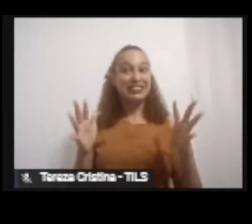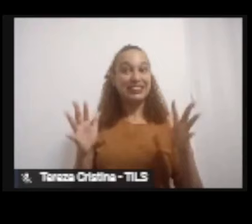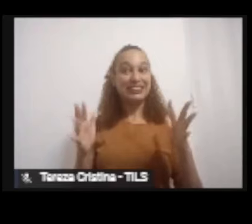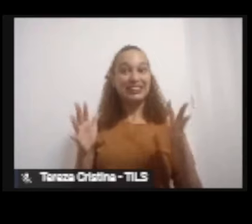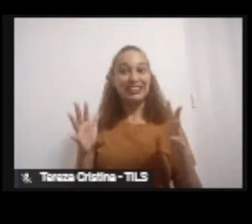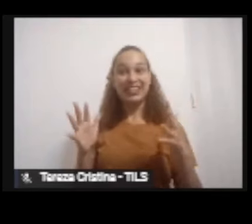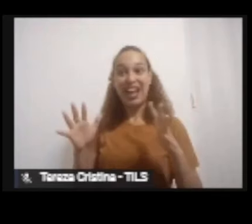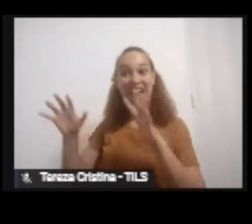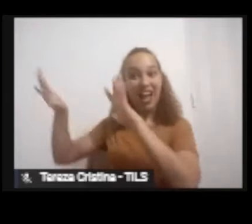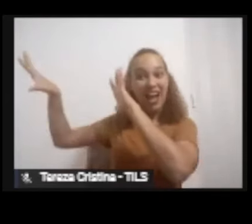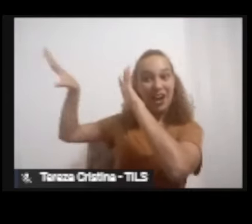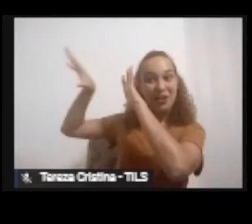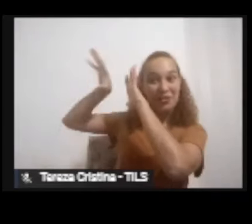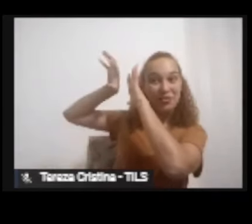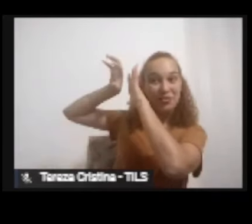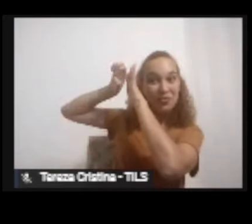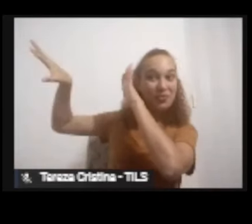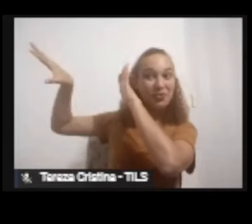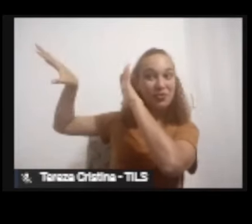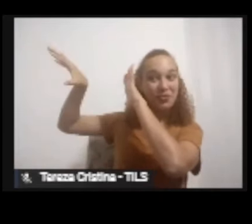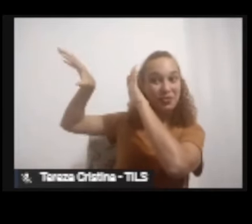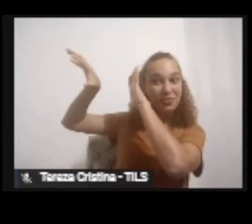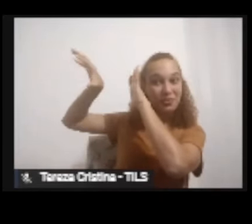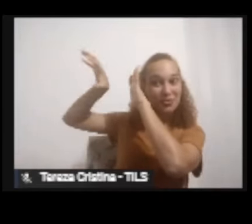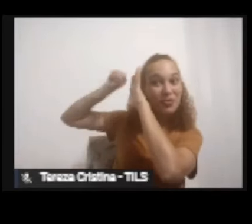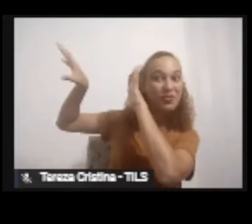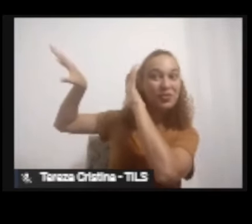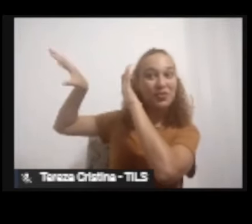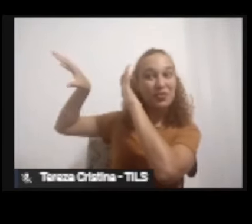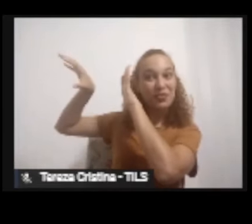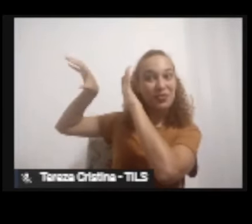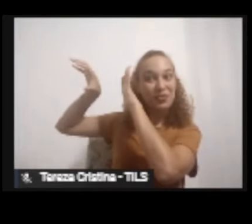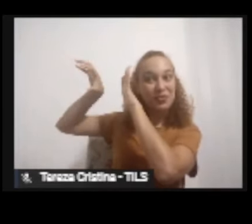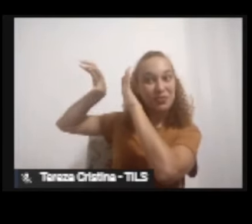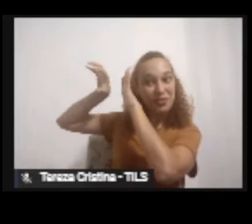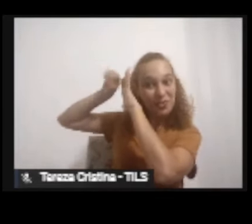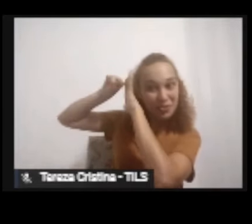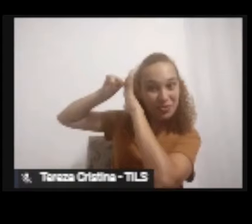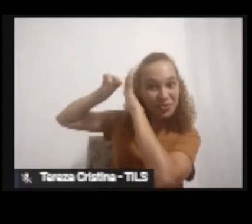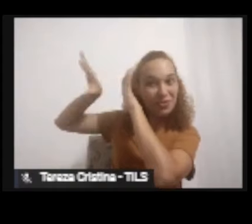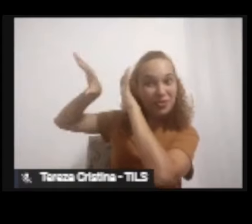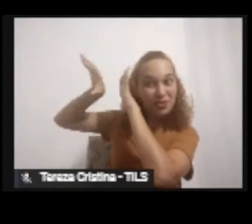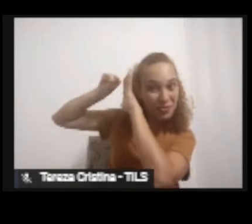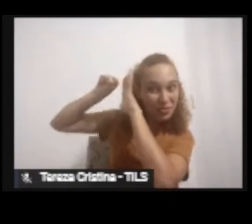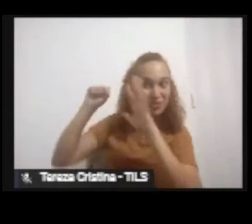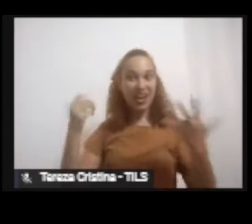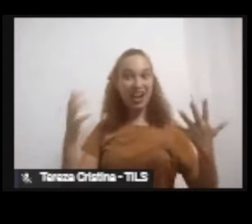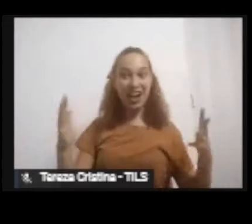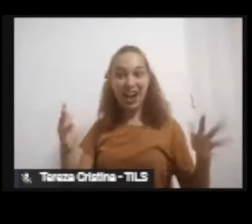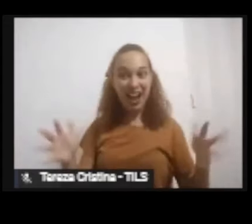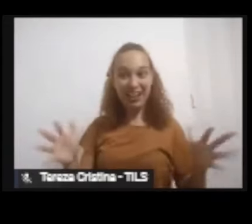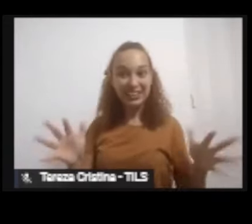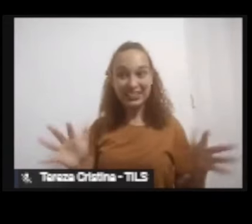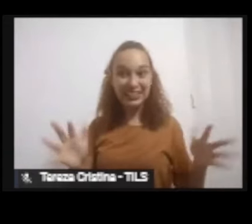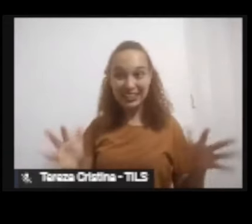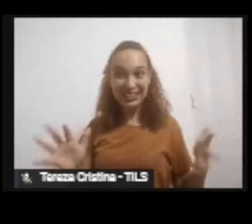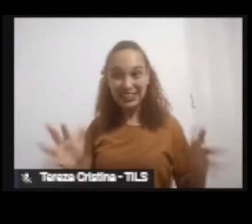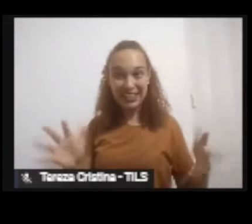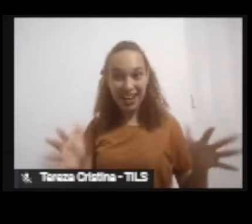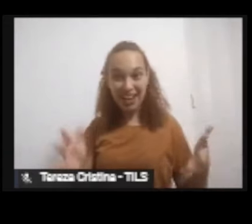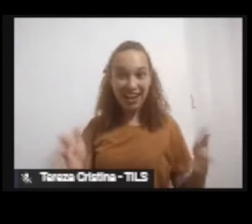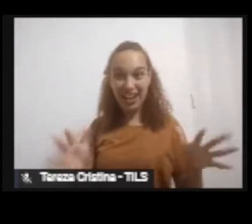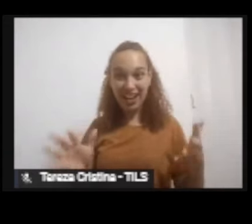céu, para si e para o público. Agora ela está batendo as mãos na perna e com a boca aberta